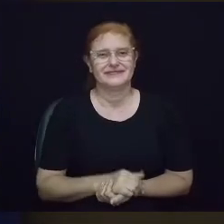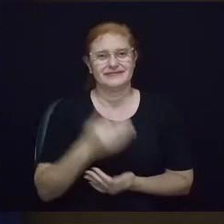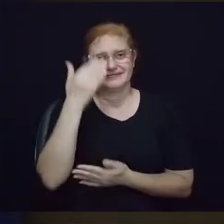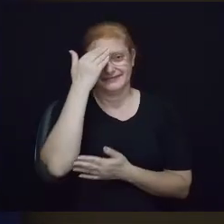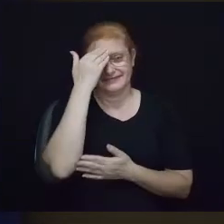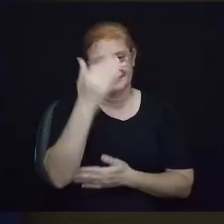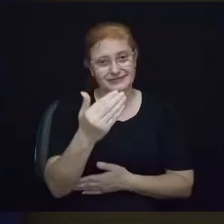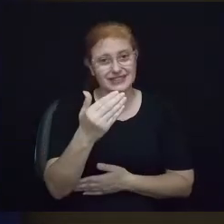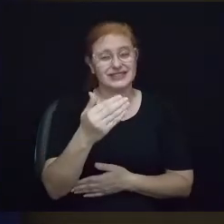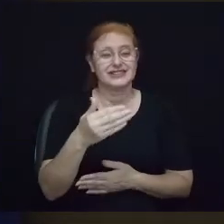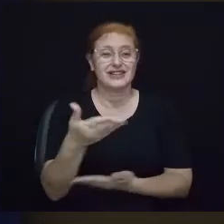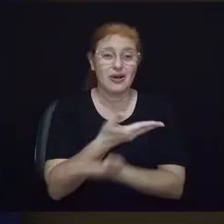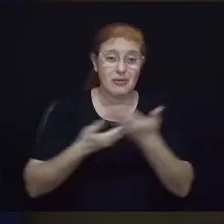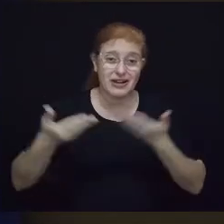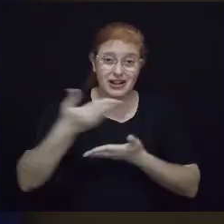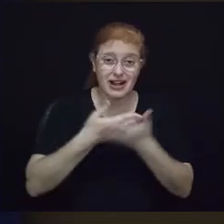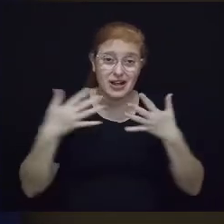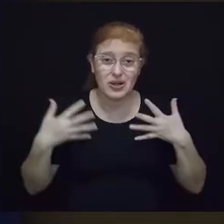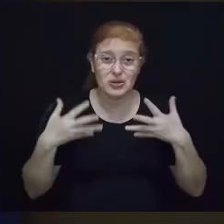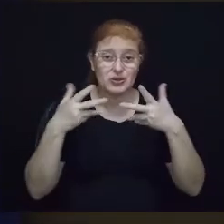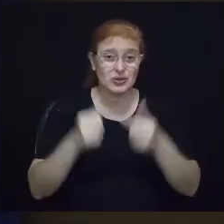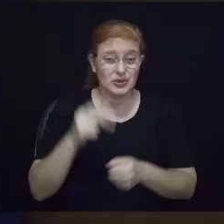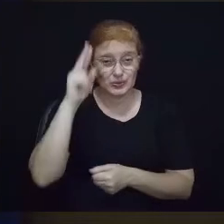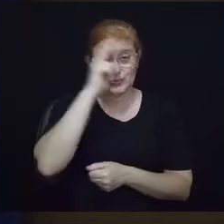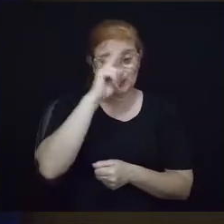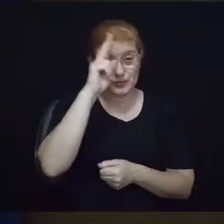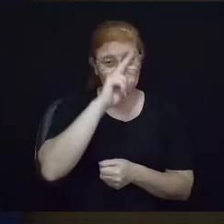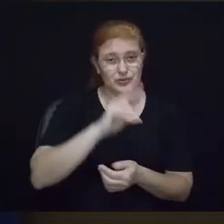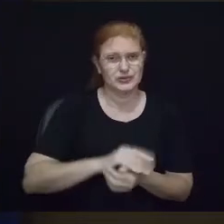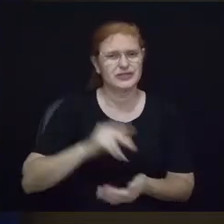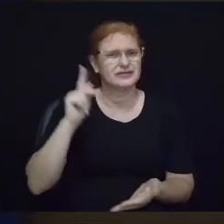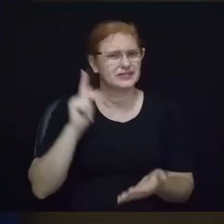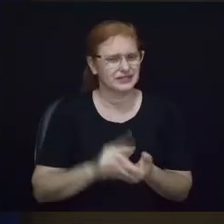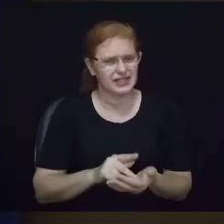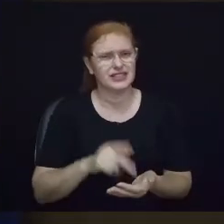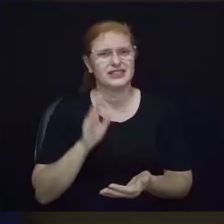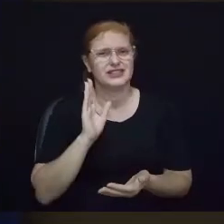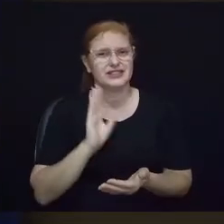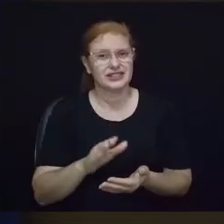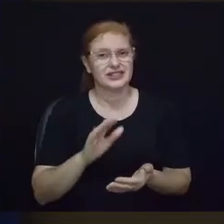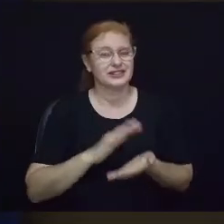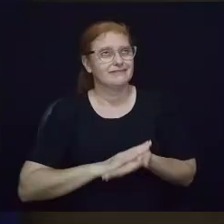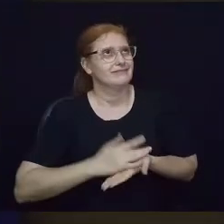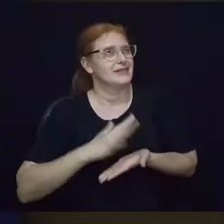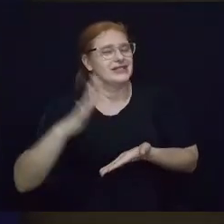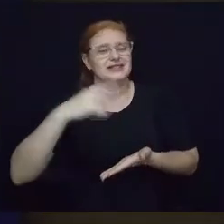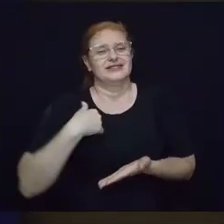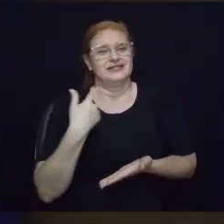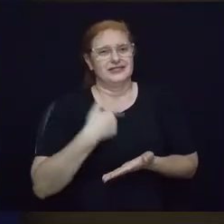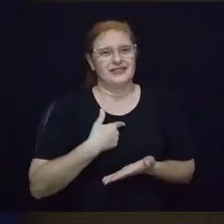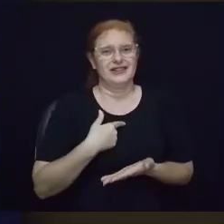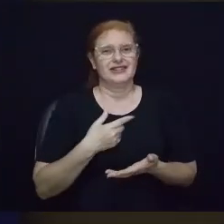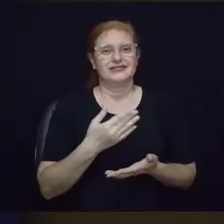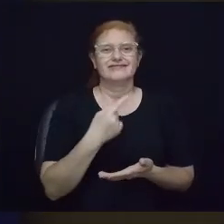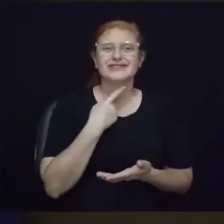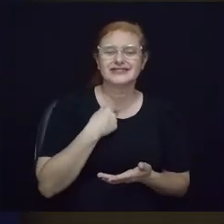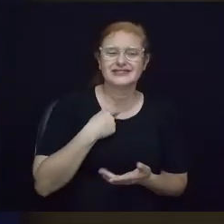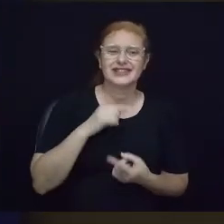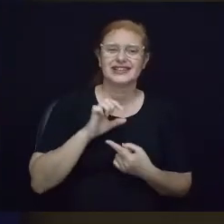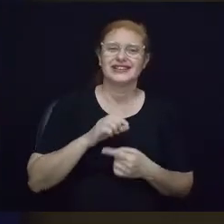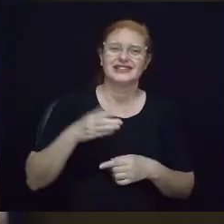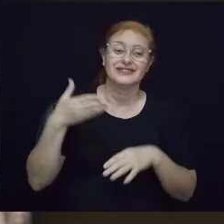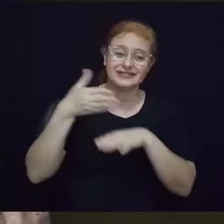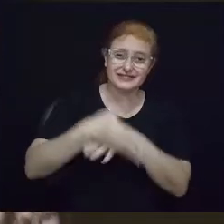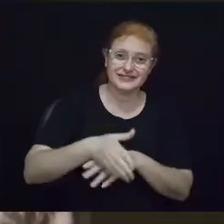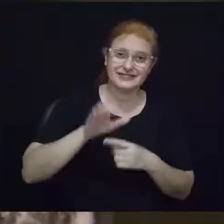agradeço por terem compartilhado todas essas histórias. Realmente já nos dá um brilho a mais aí para visitar a exposição.